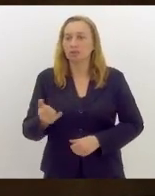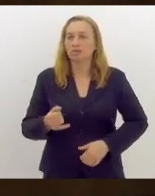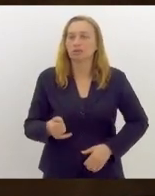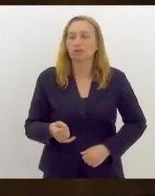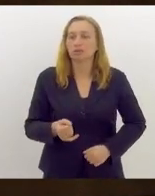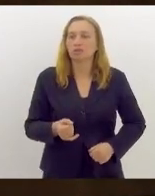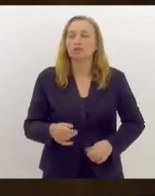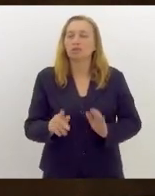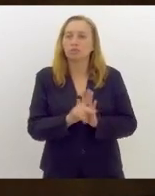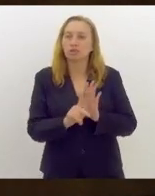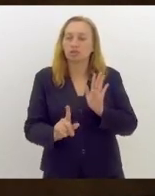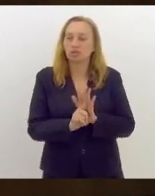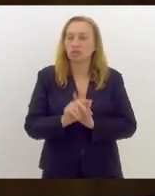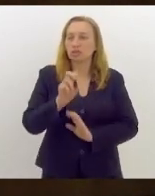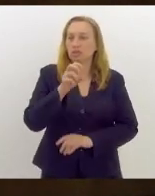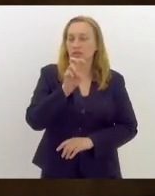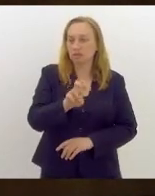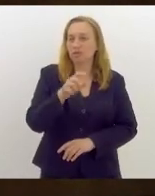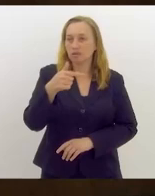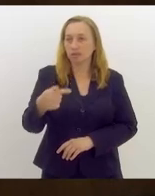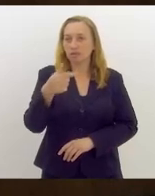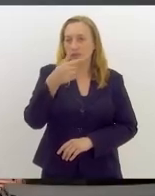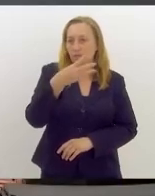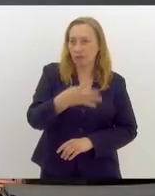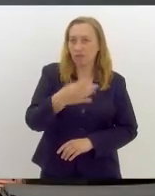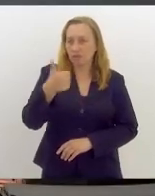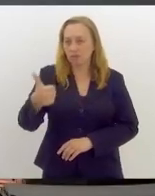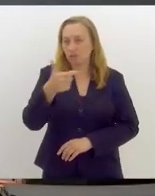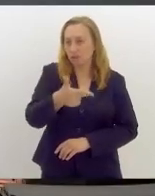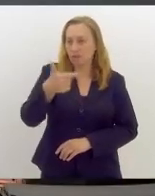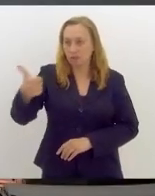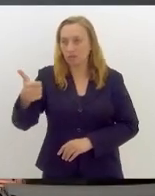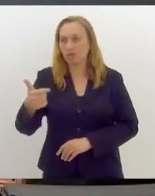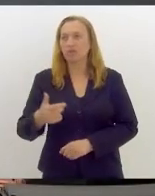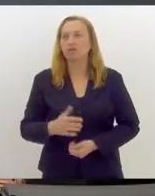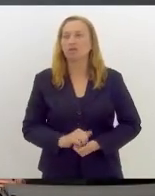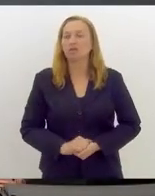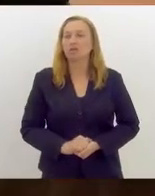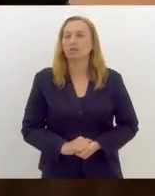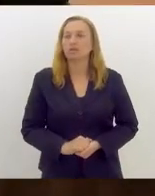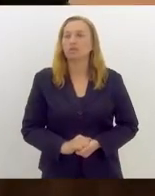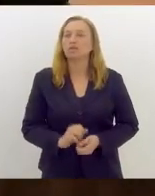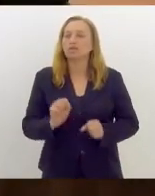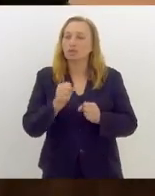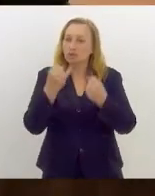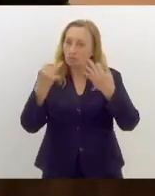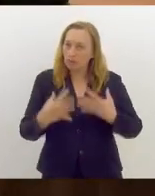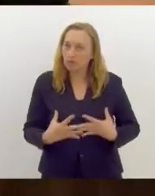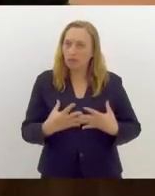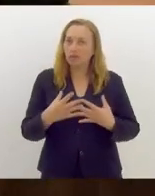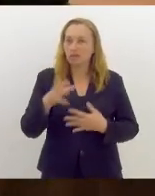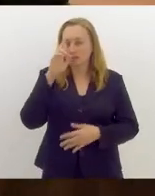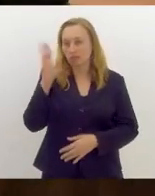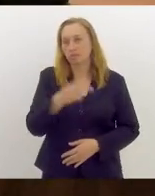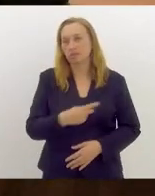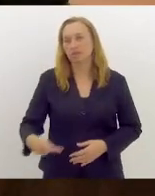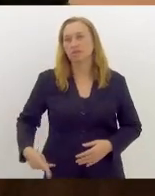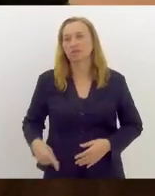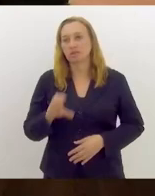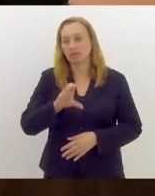projeto de lei 5741 de 22 Presidente para um esclarecimento pelo ccj